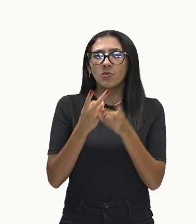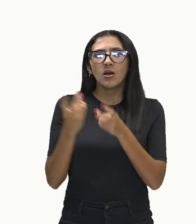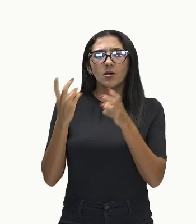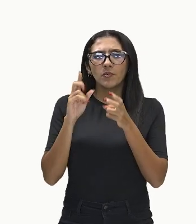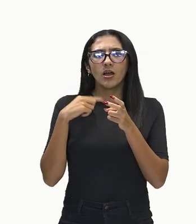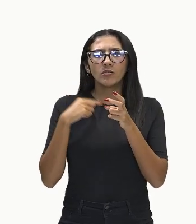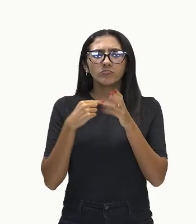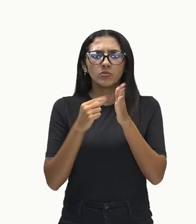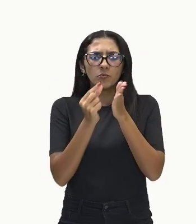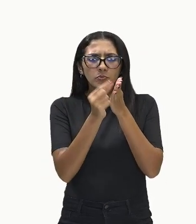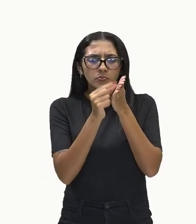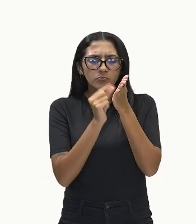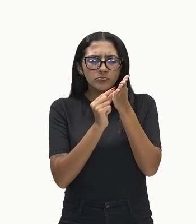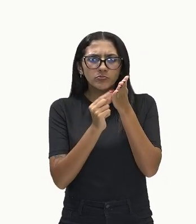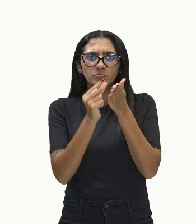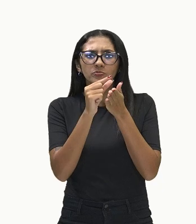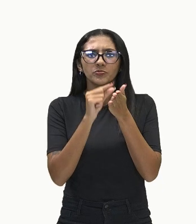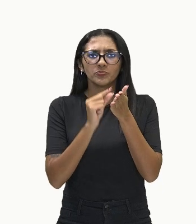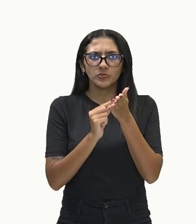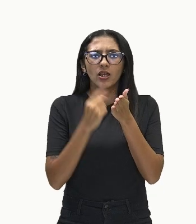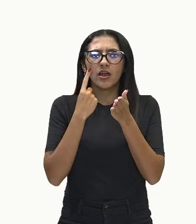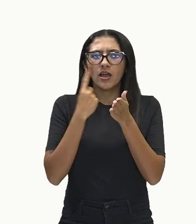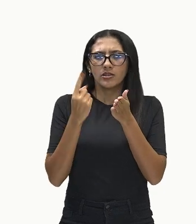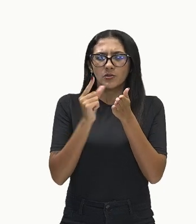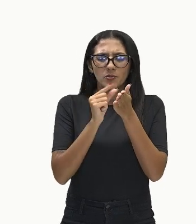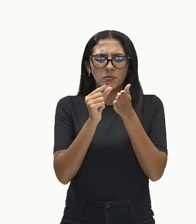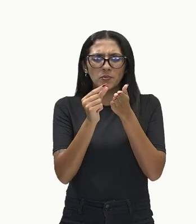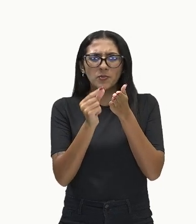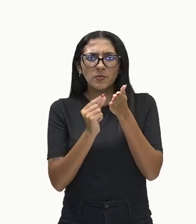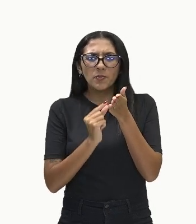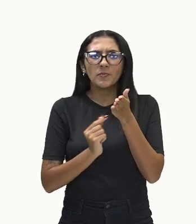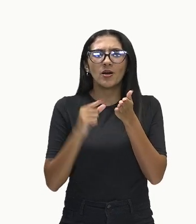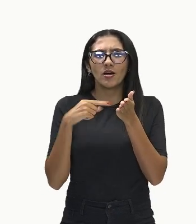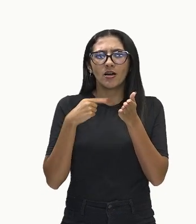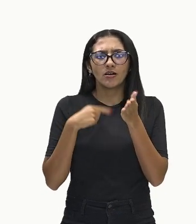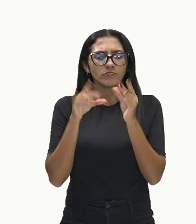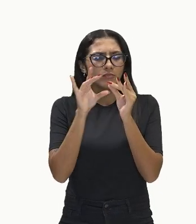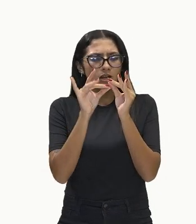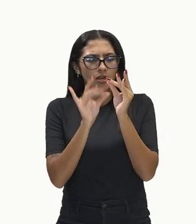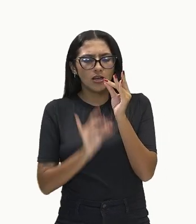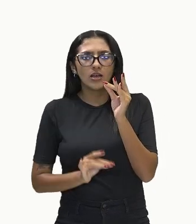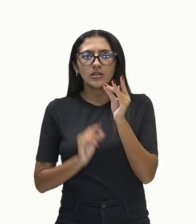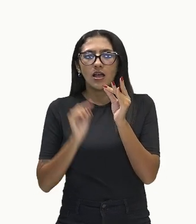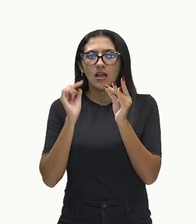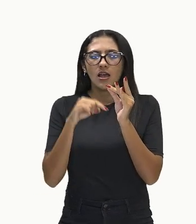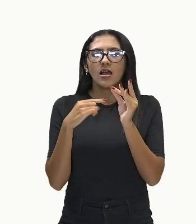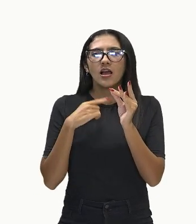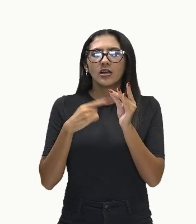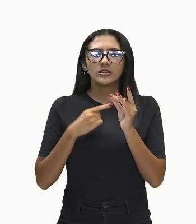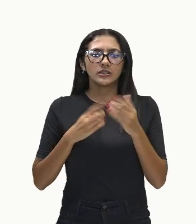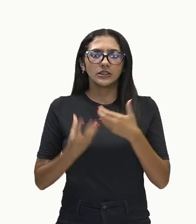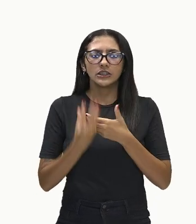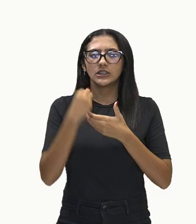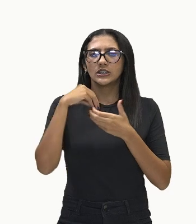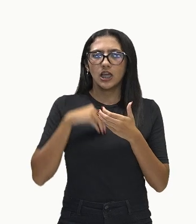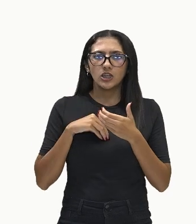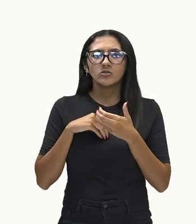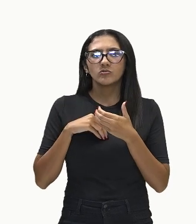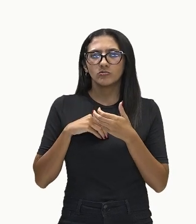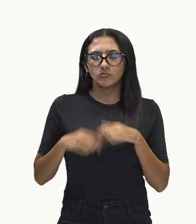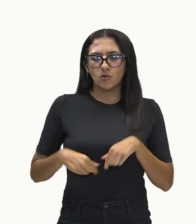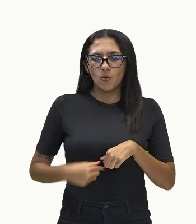microvilosidades. Essas vilosidades, na verdade, que estão presentes no